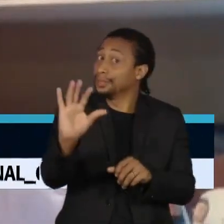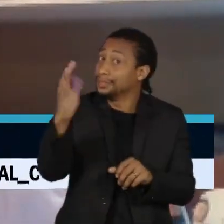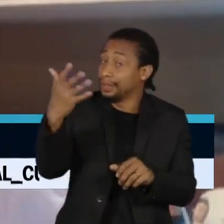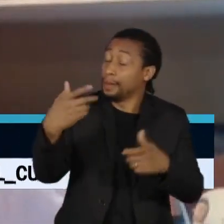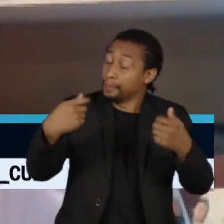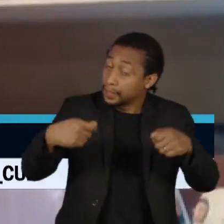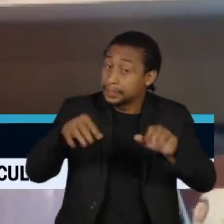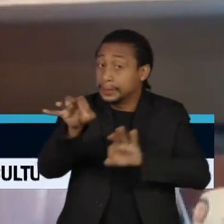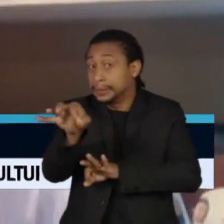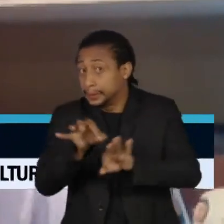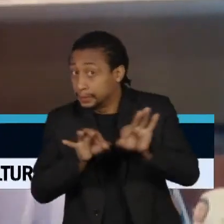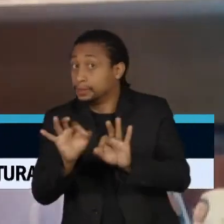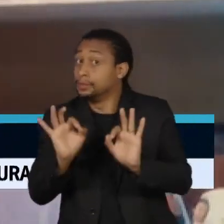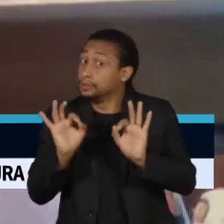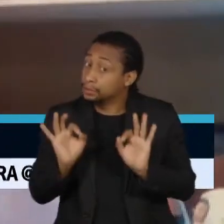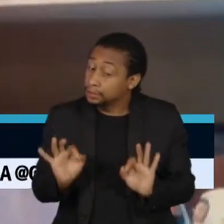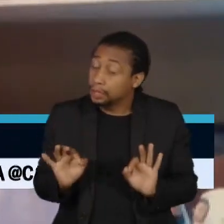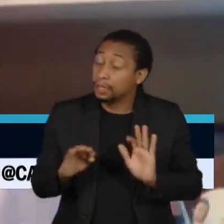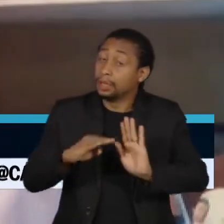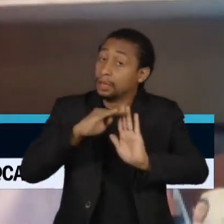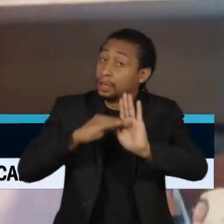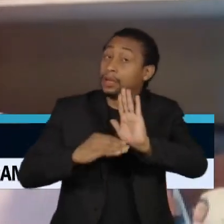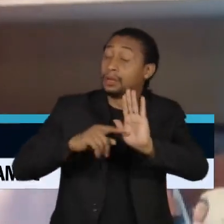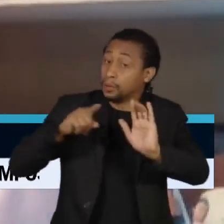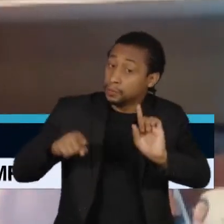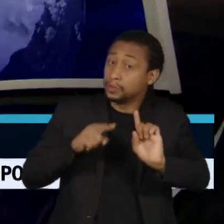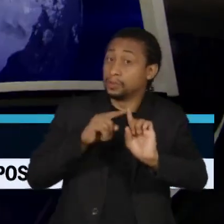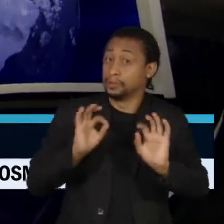trabalhada adequadamente com parâmetros objetivos